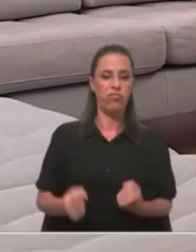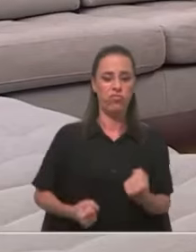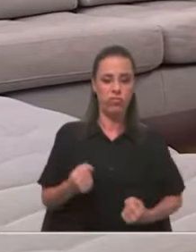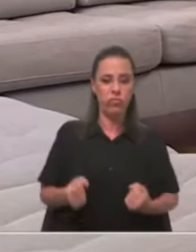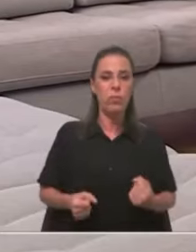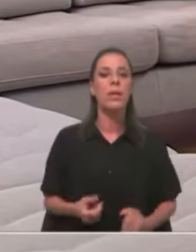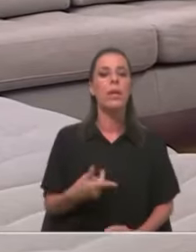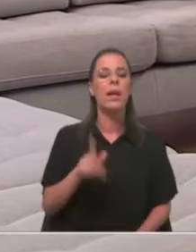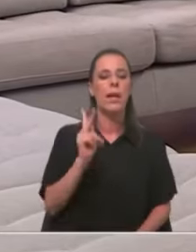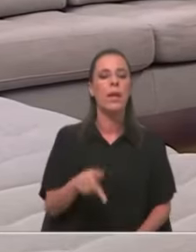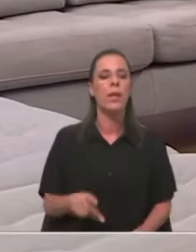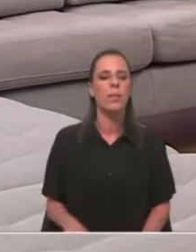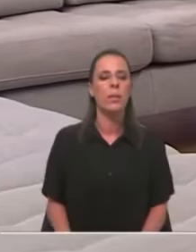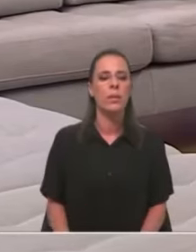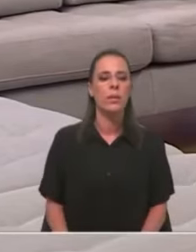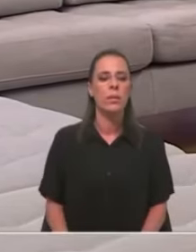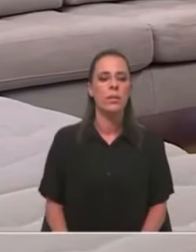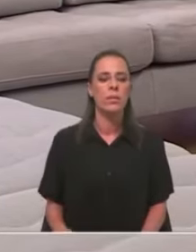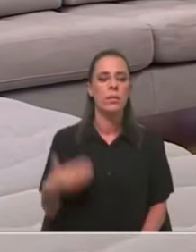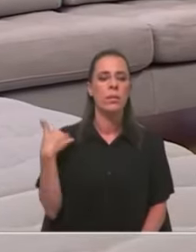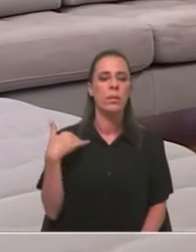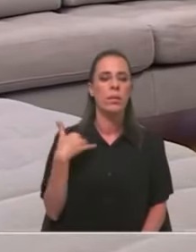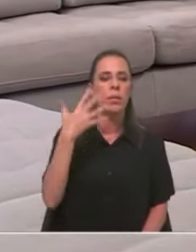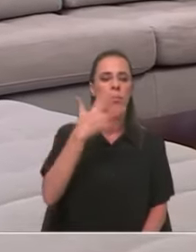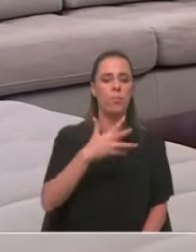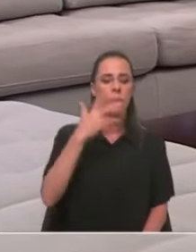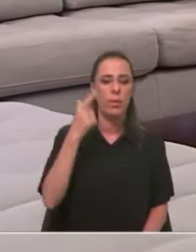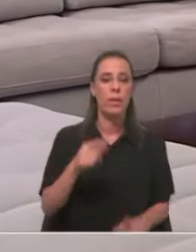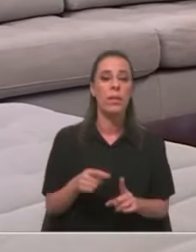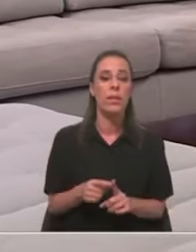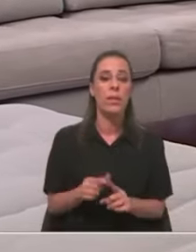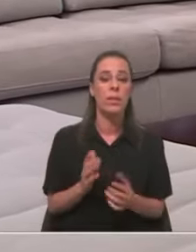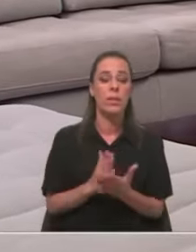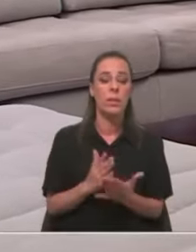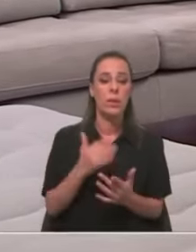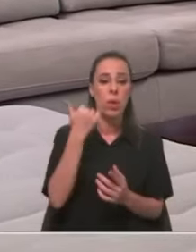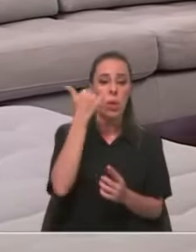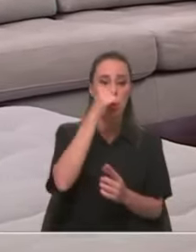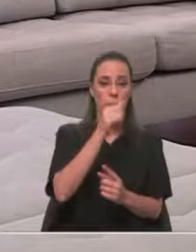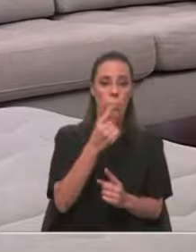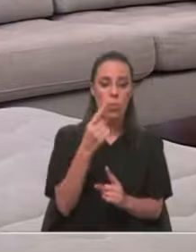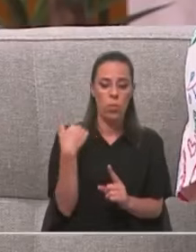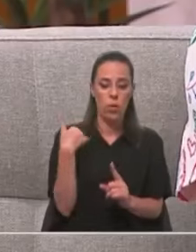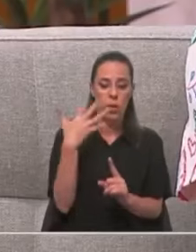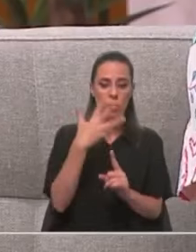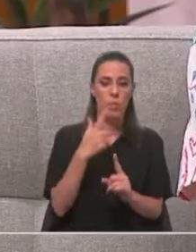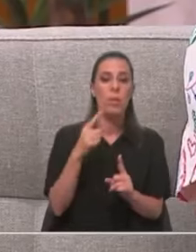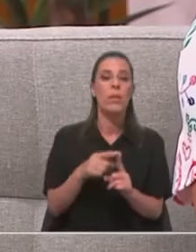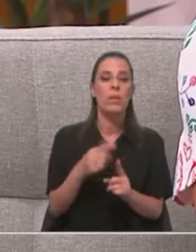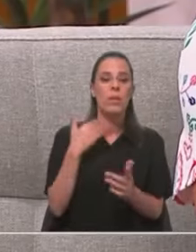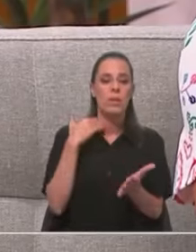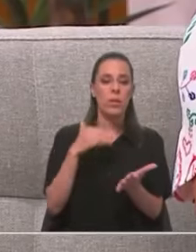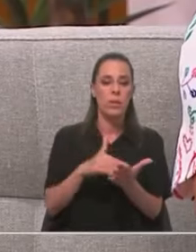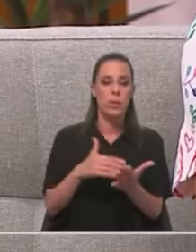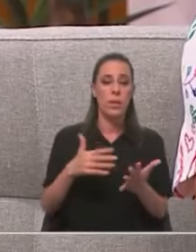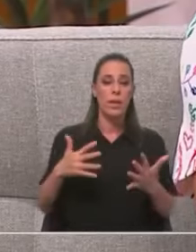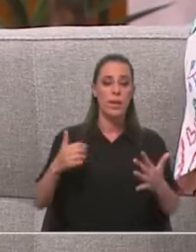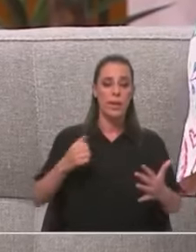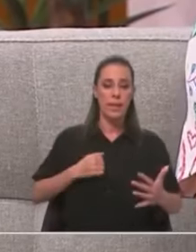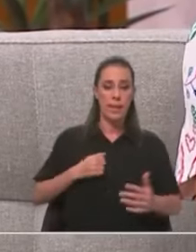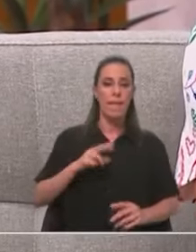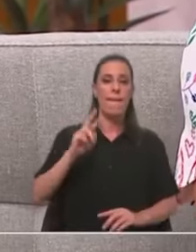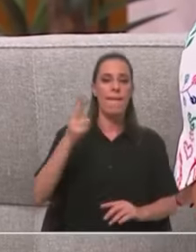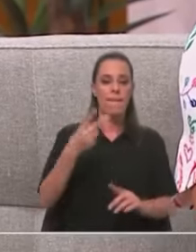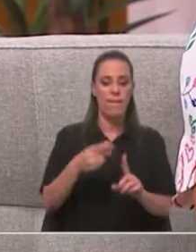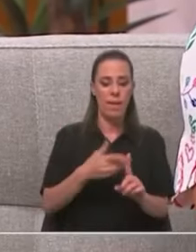é quantos quilómetros treinas por dia? Eu faço, só domingo é que faço só um treino por dia, de segunda a sábado faço treino